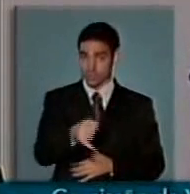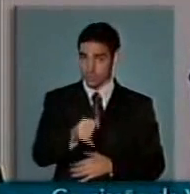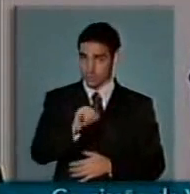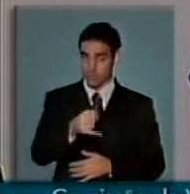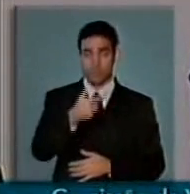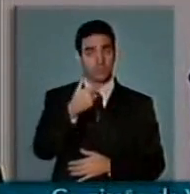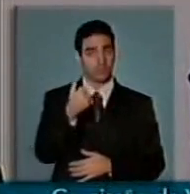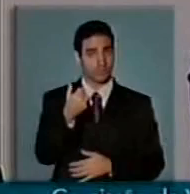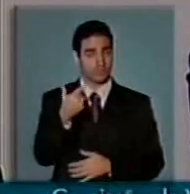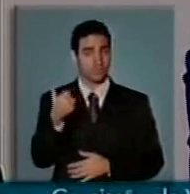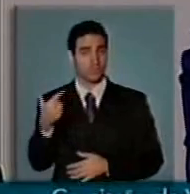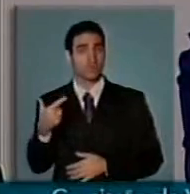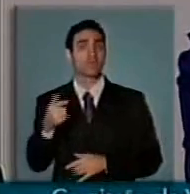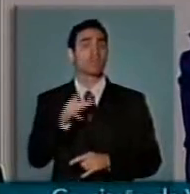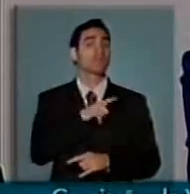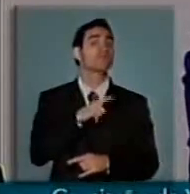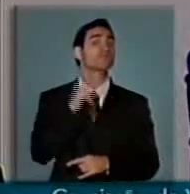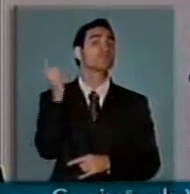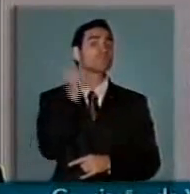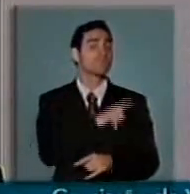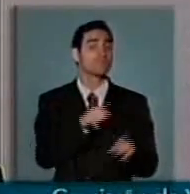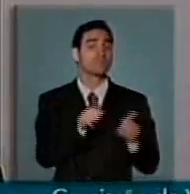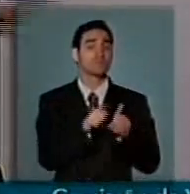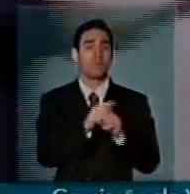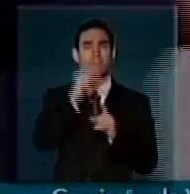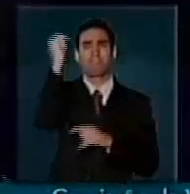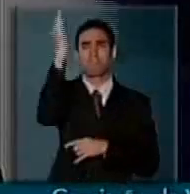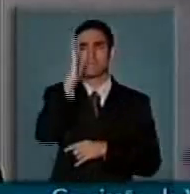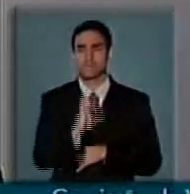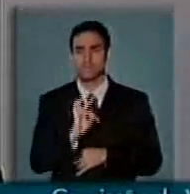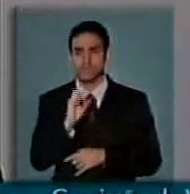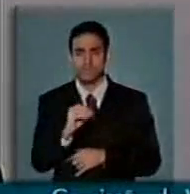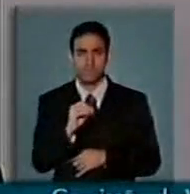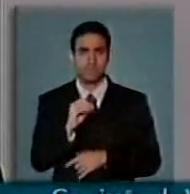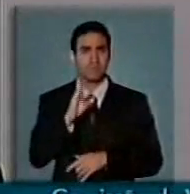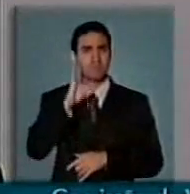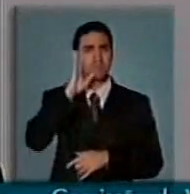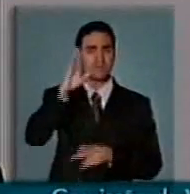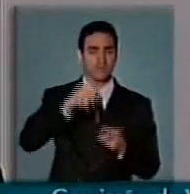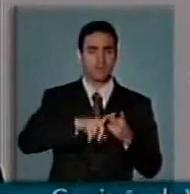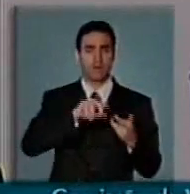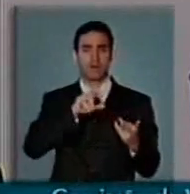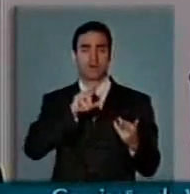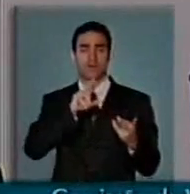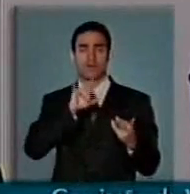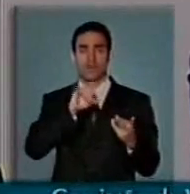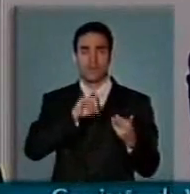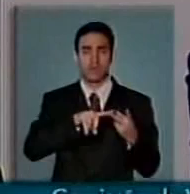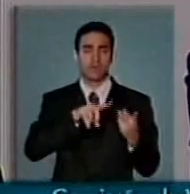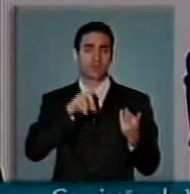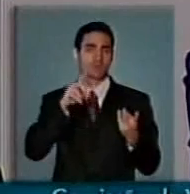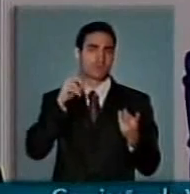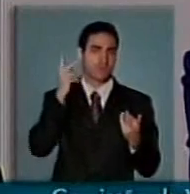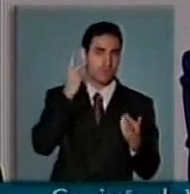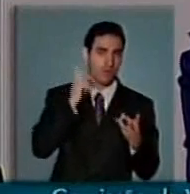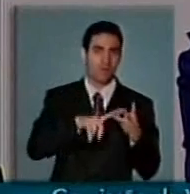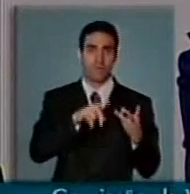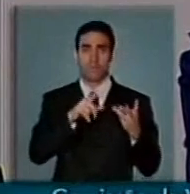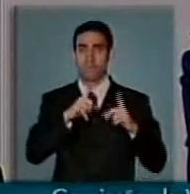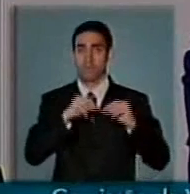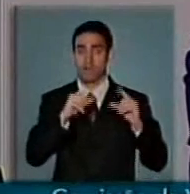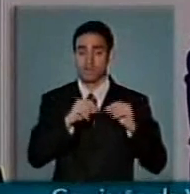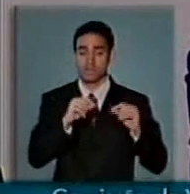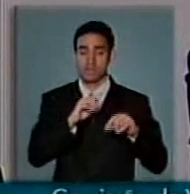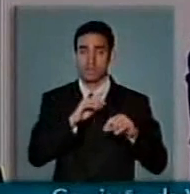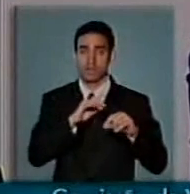país como um todo, mas mais especificamente, São Paulo, Rio, Belo Horizonte, Brasília, com